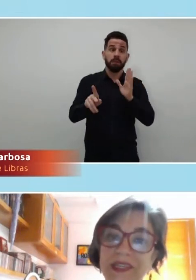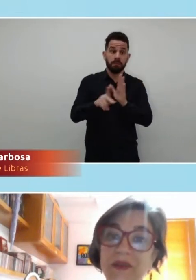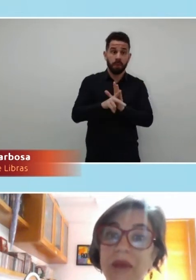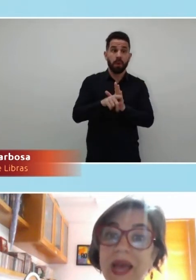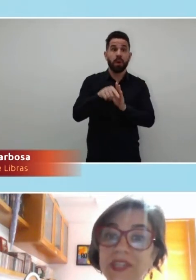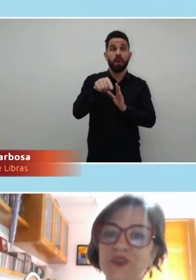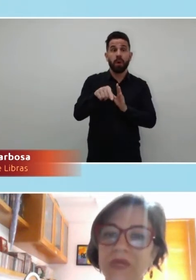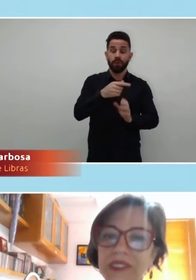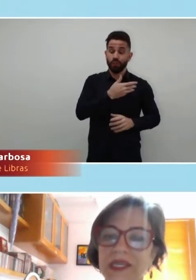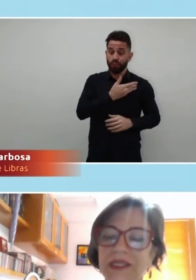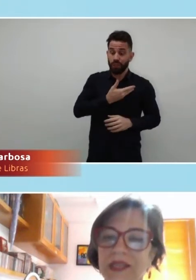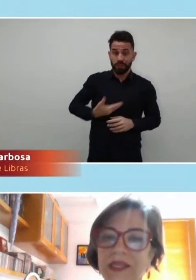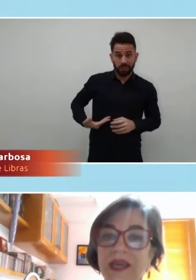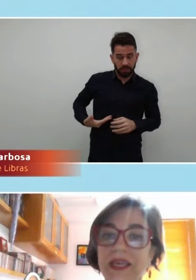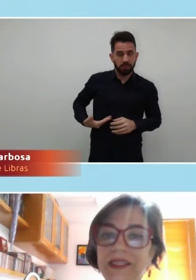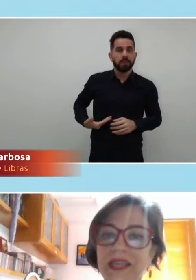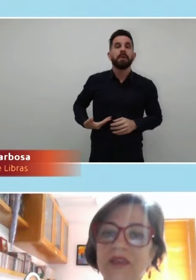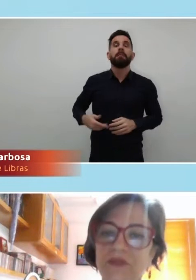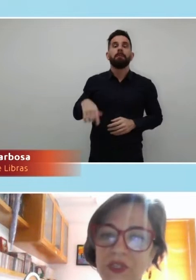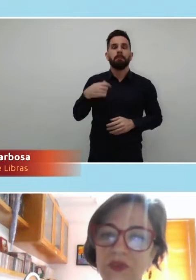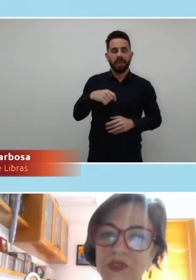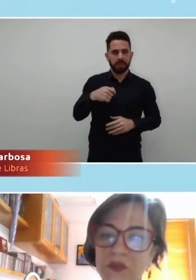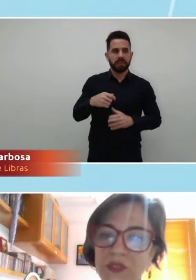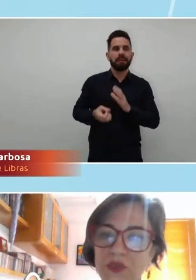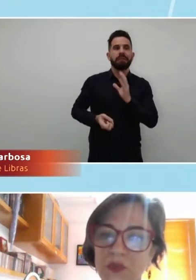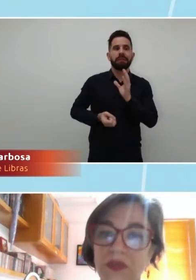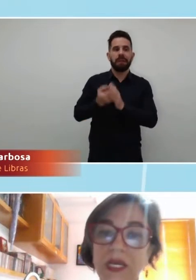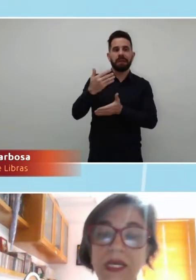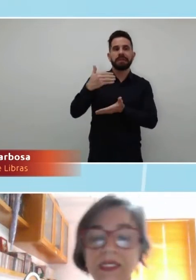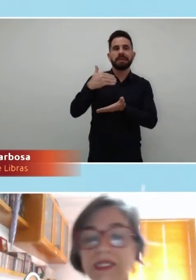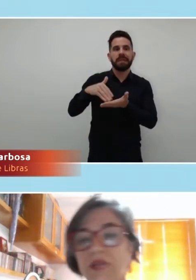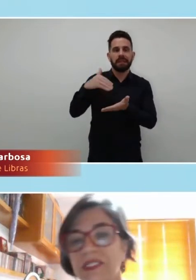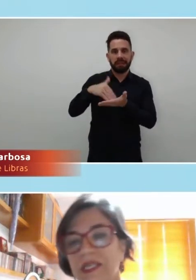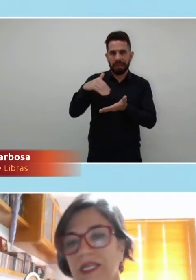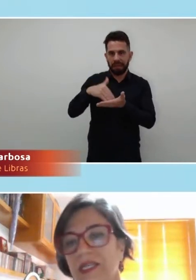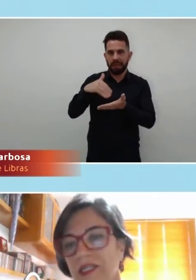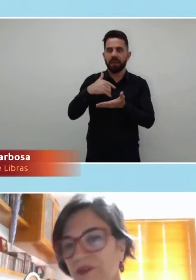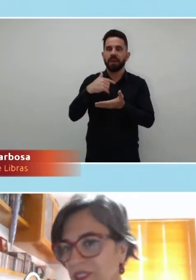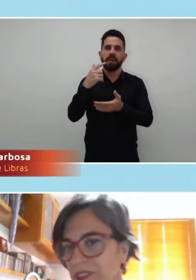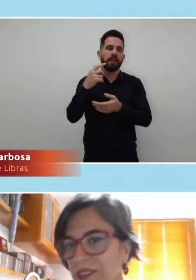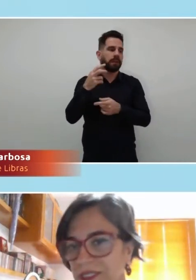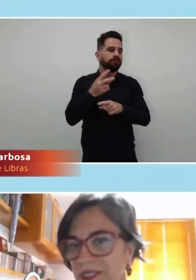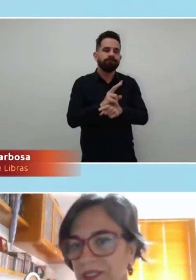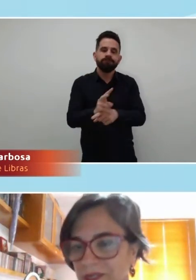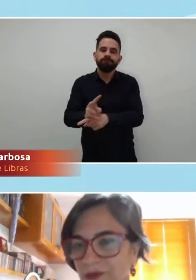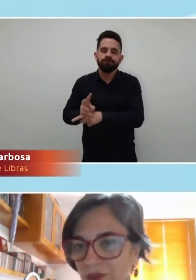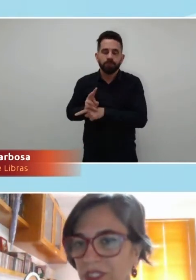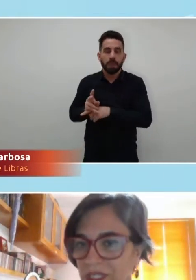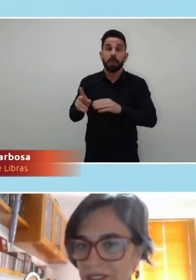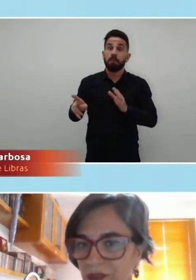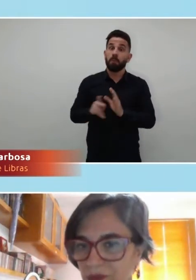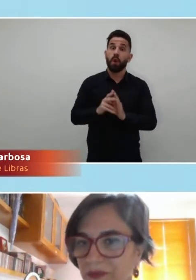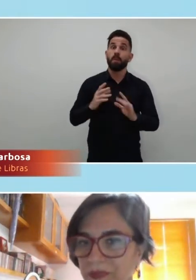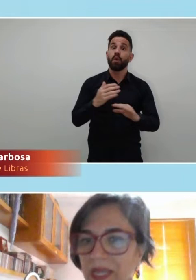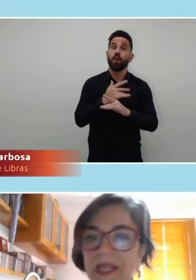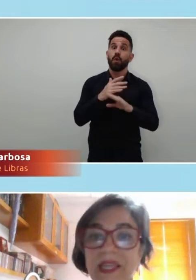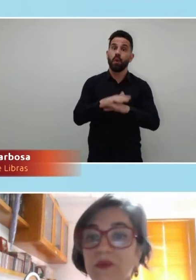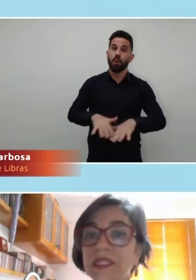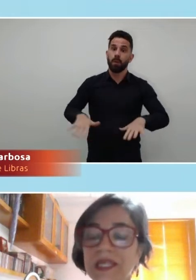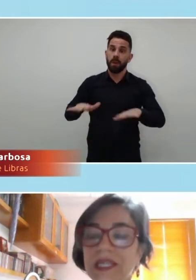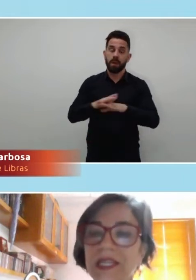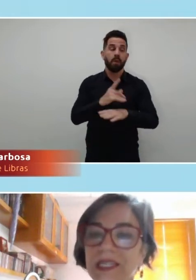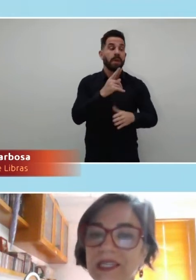ter mais de uma secretaria intervindo no espaço urbano. Você tem uma secretaria que faz a sinalização do trânsito, tem